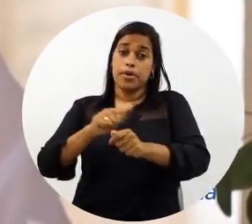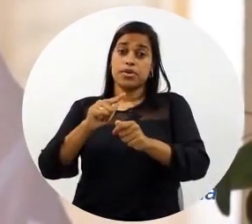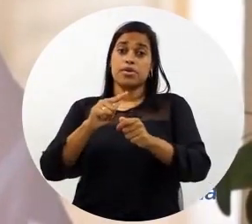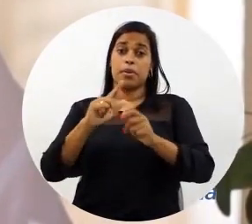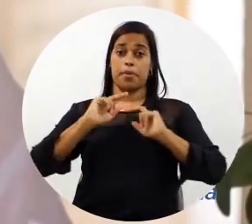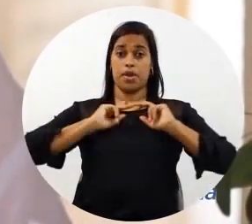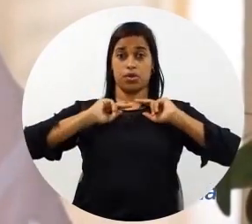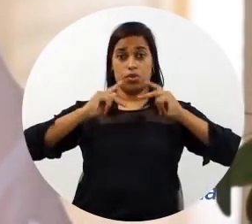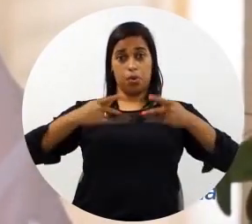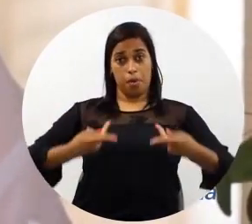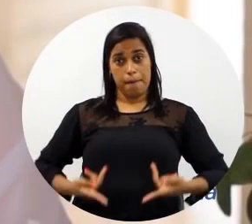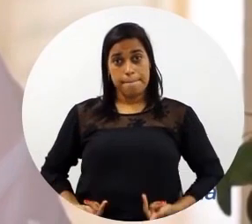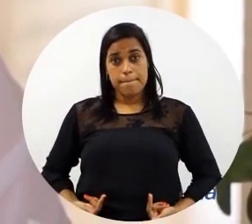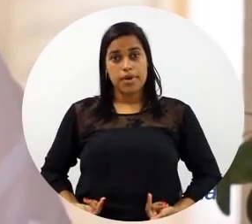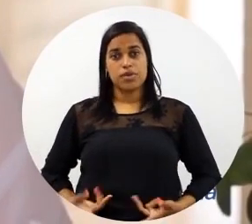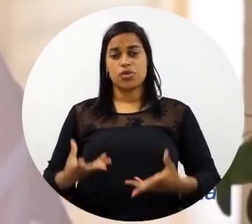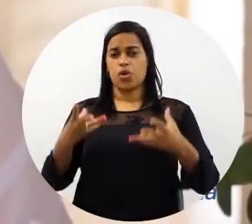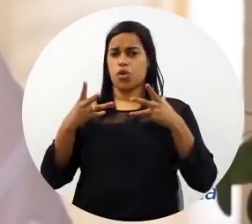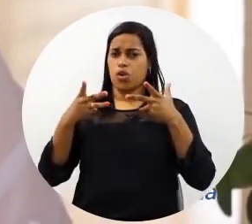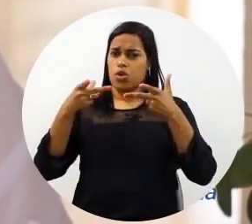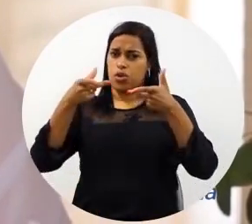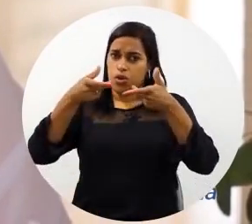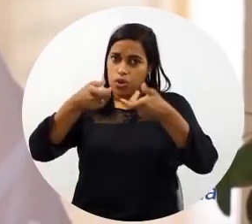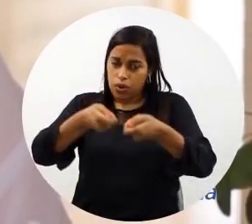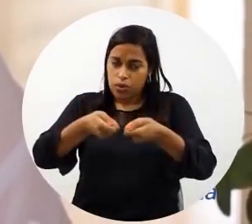comportamento humano,